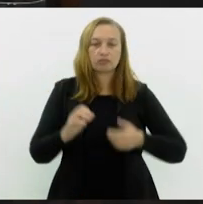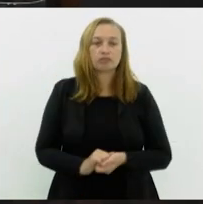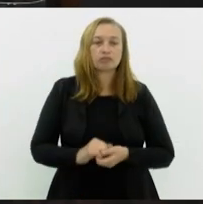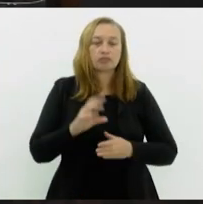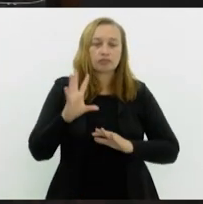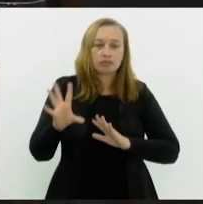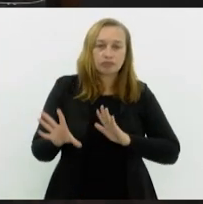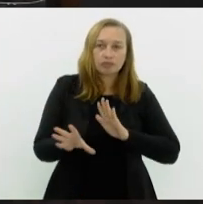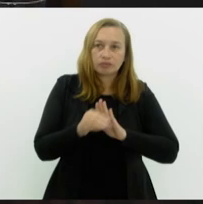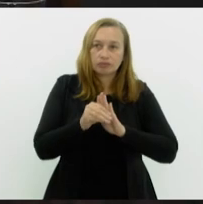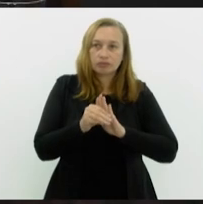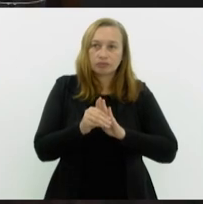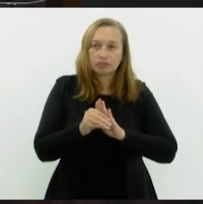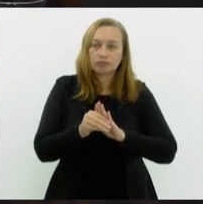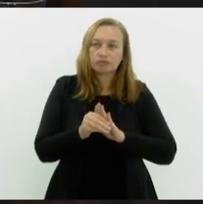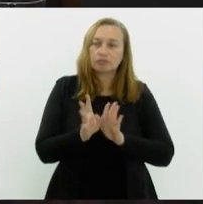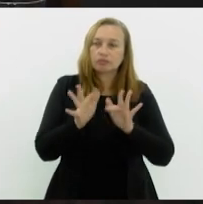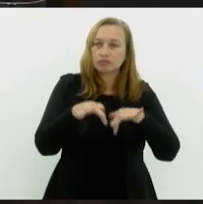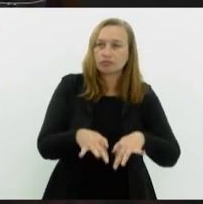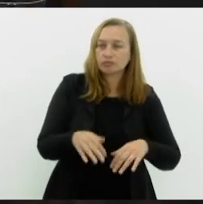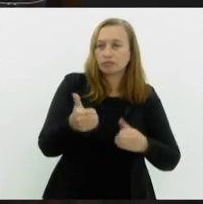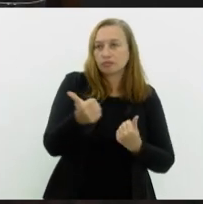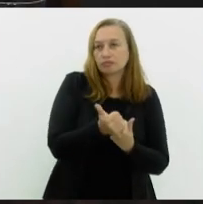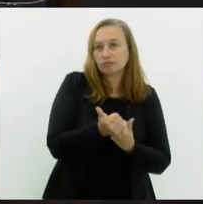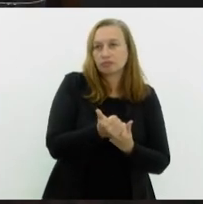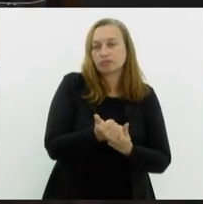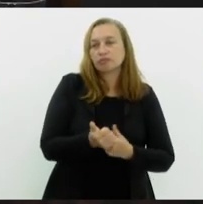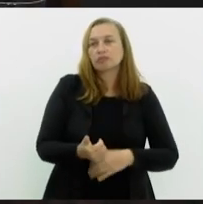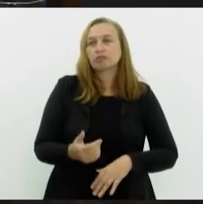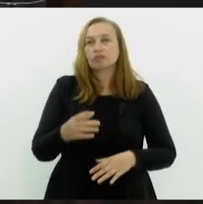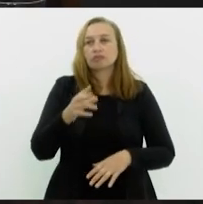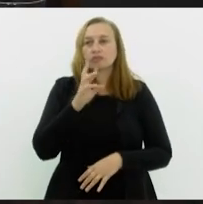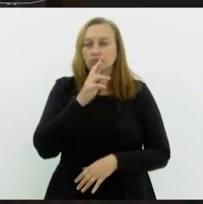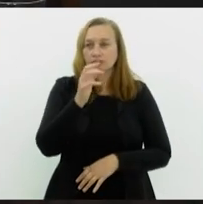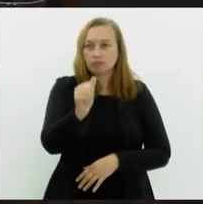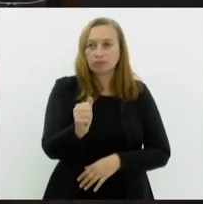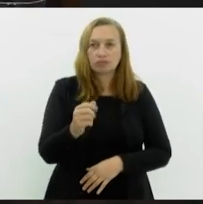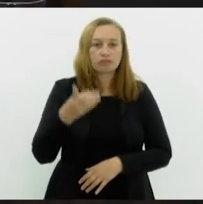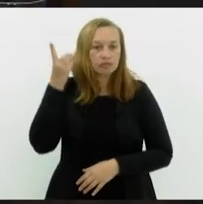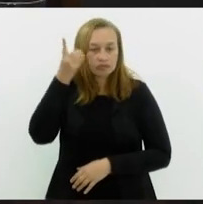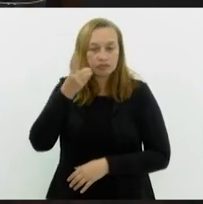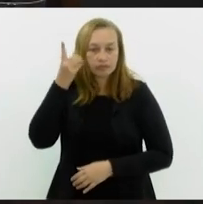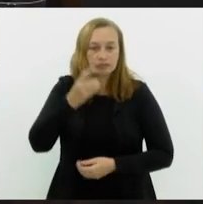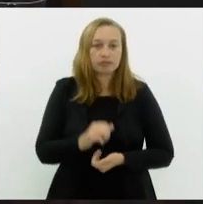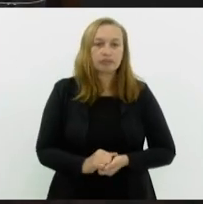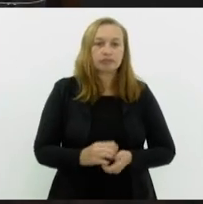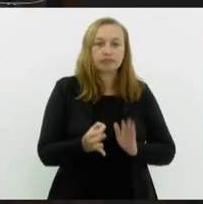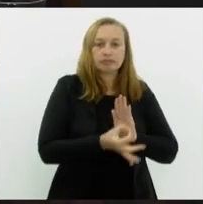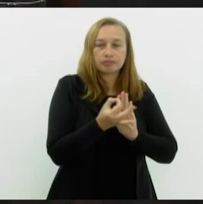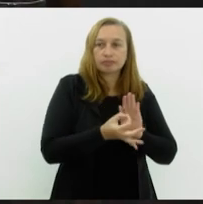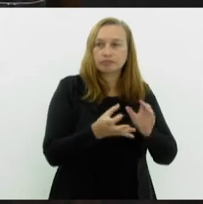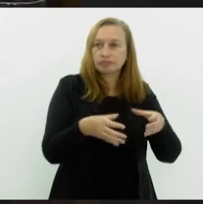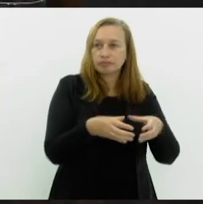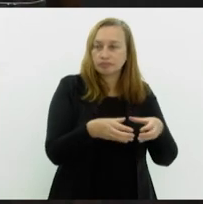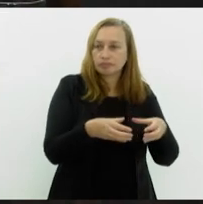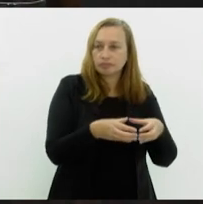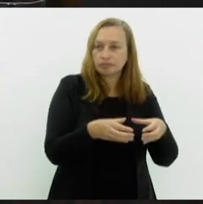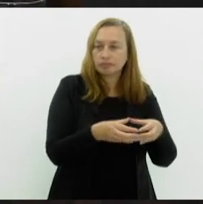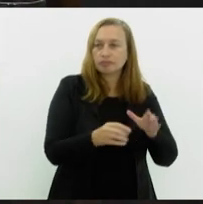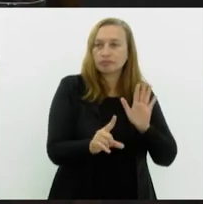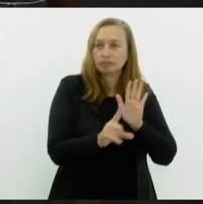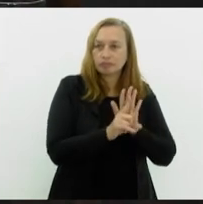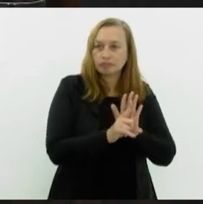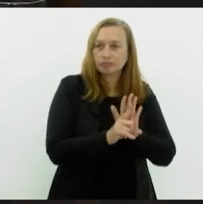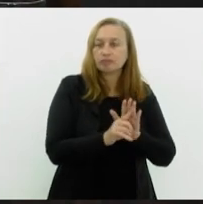emenda concluindo por substitutivo. Relator, deputado Rodrigo Amorim. Pendentes de parecer das Comissões de